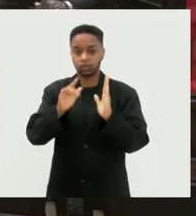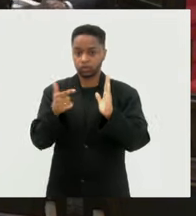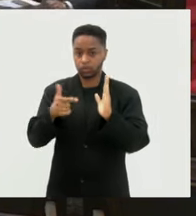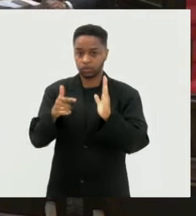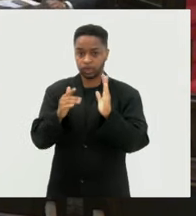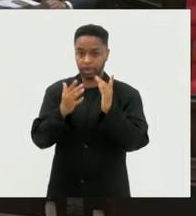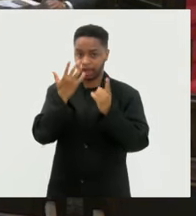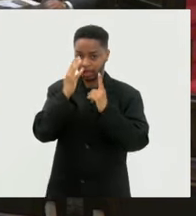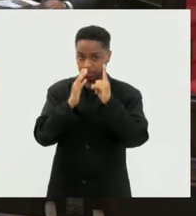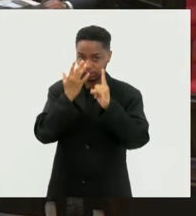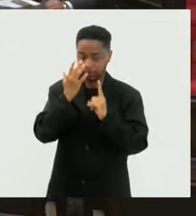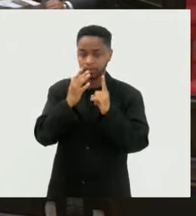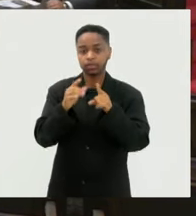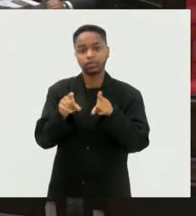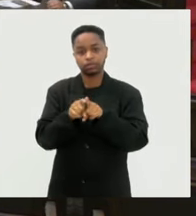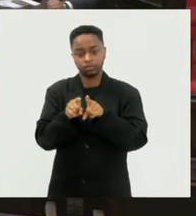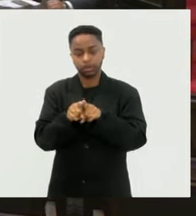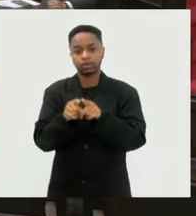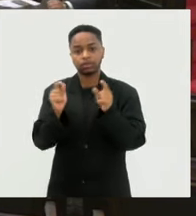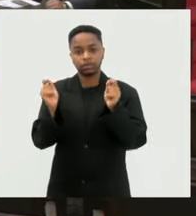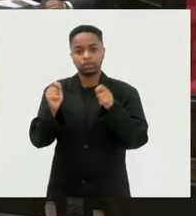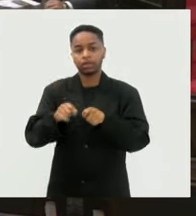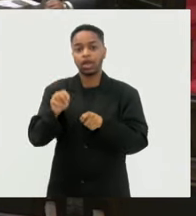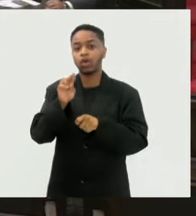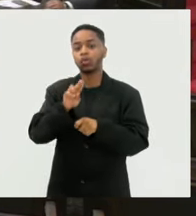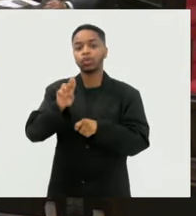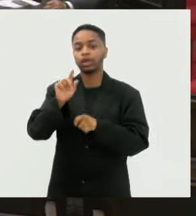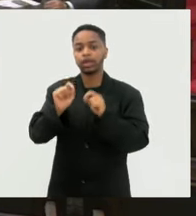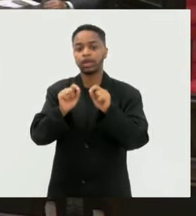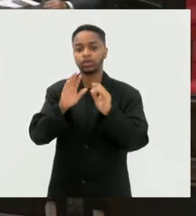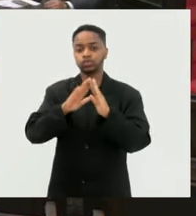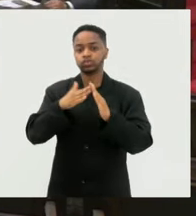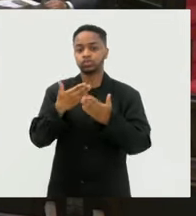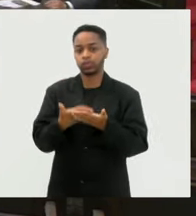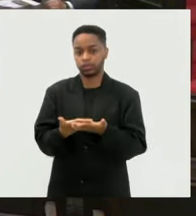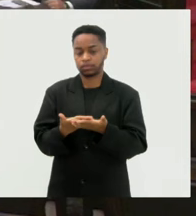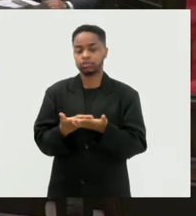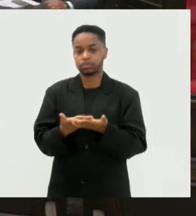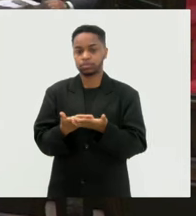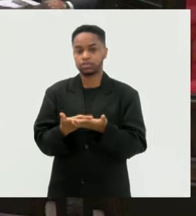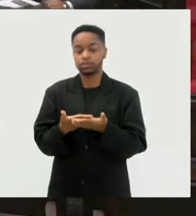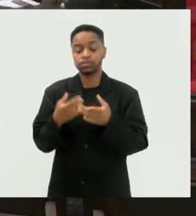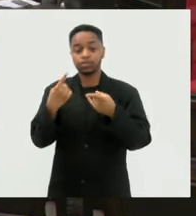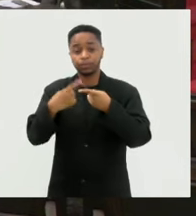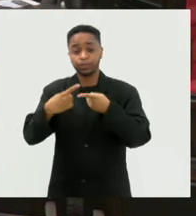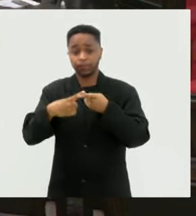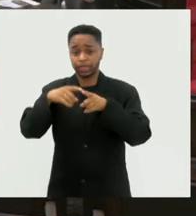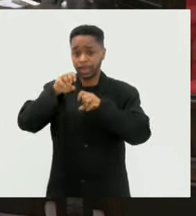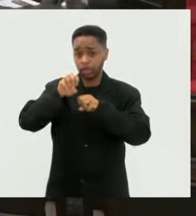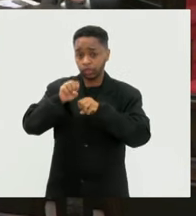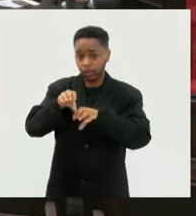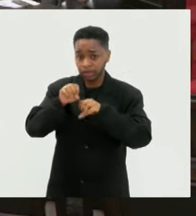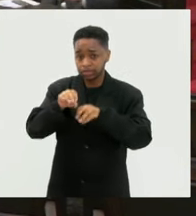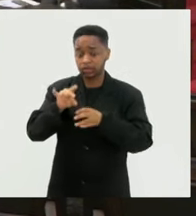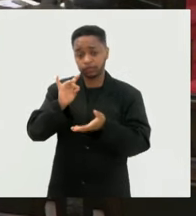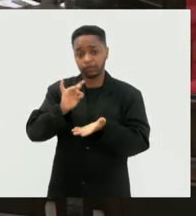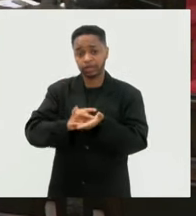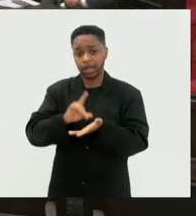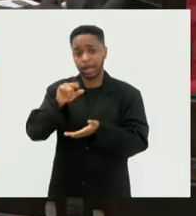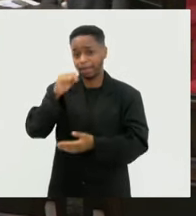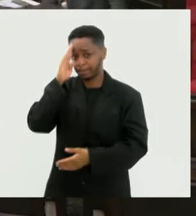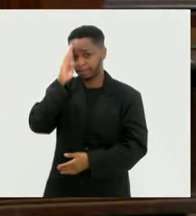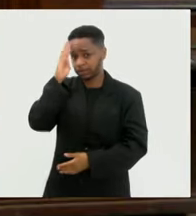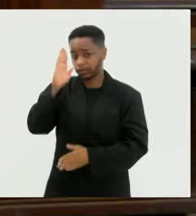carnavalescos, fosse também escola, porque educação era o fundamento do